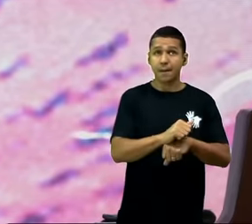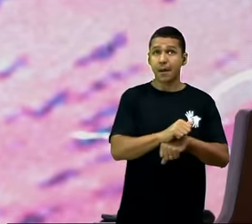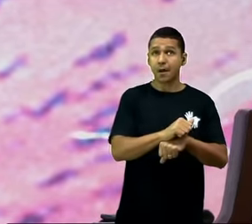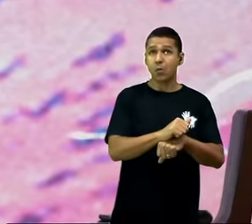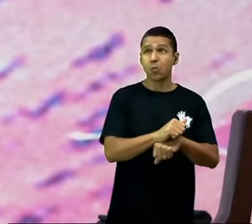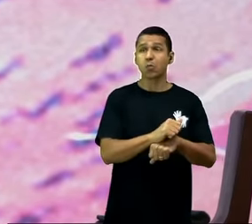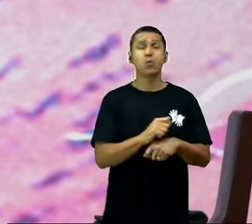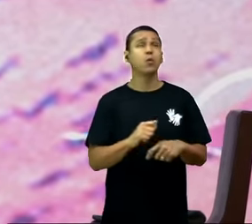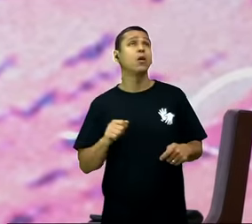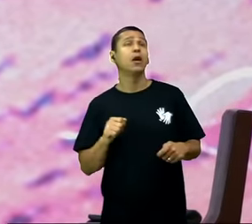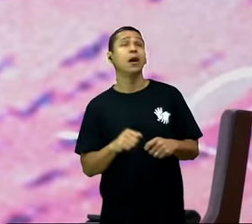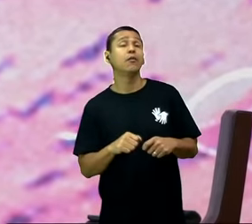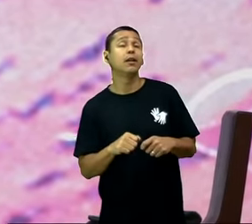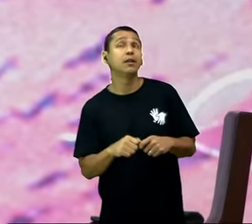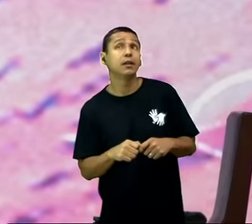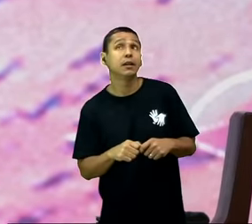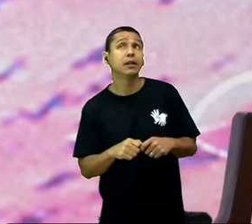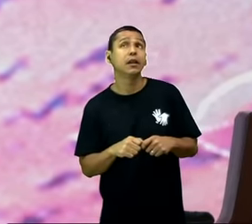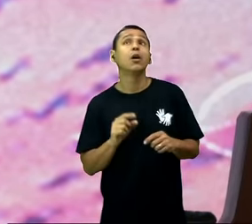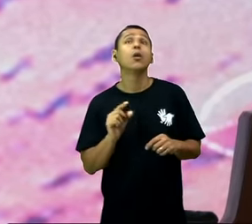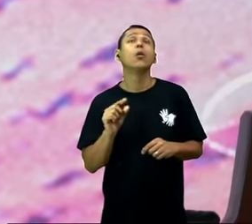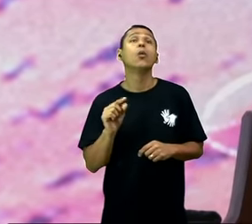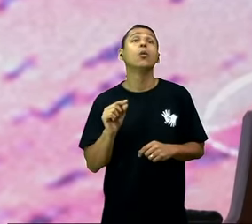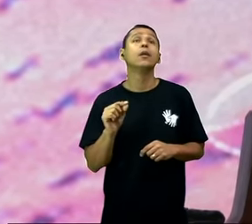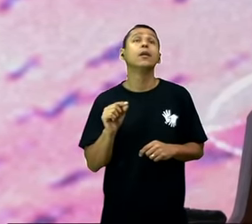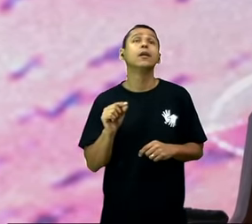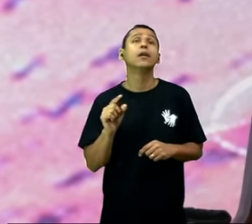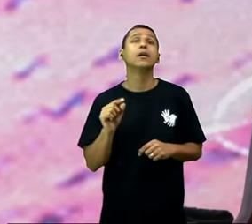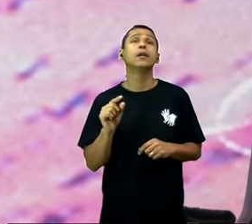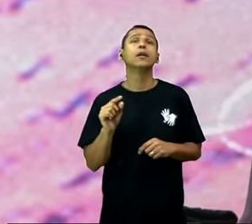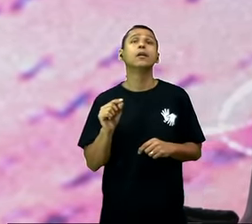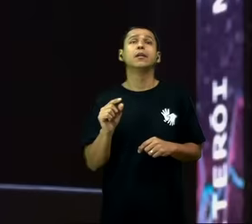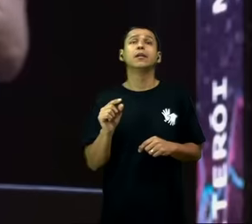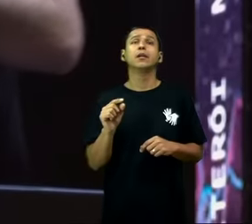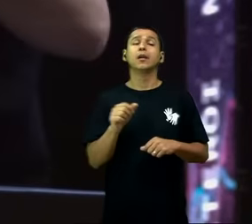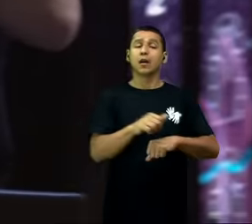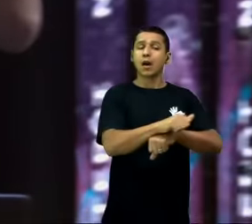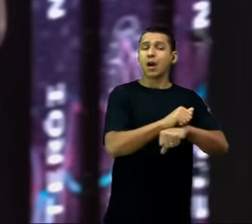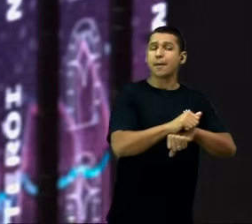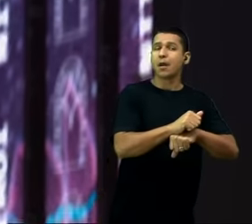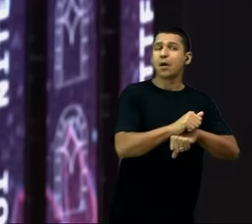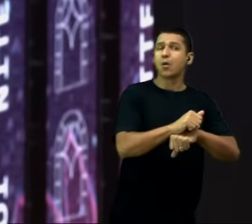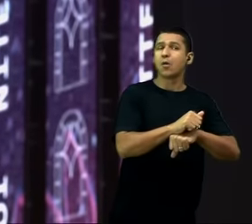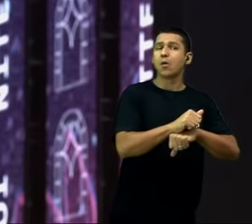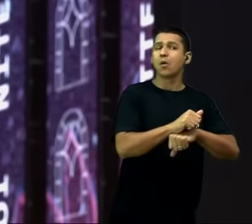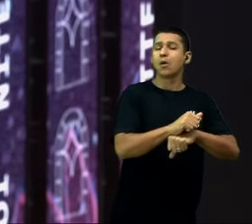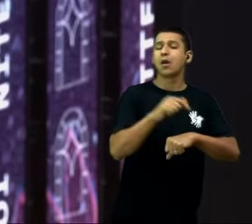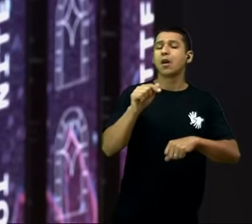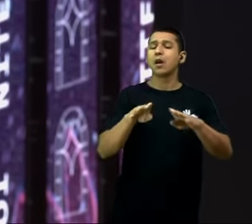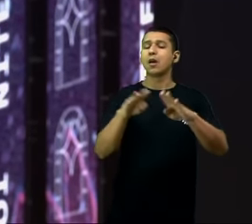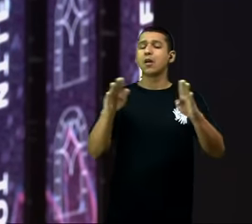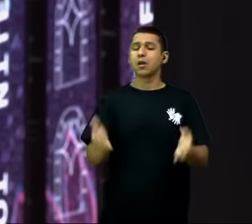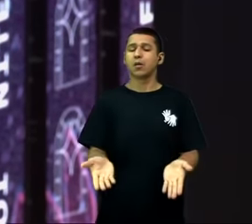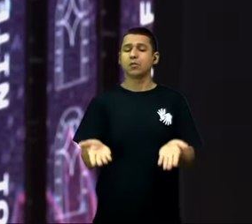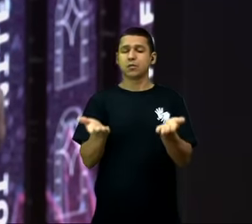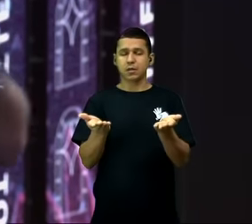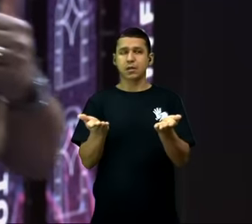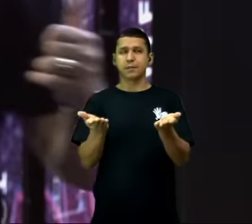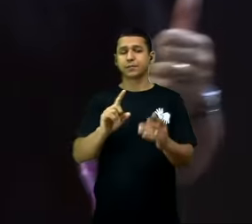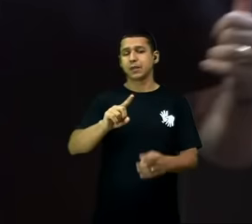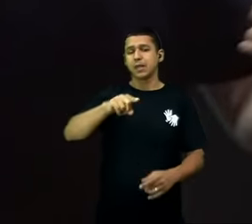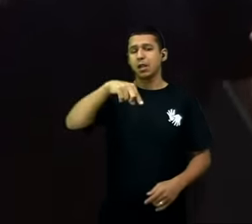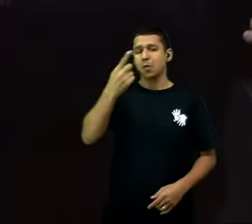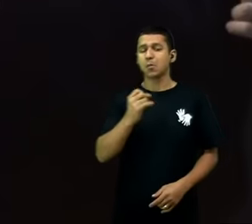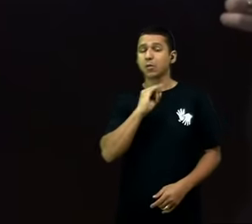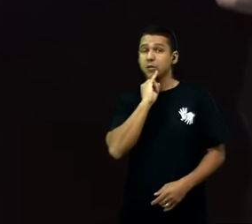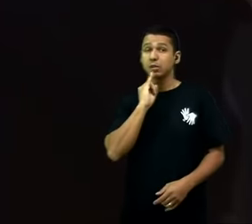feito Abraão fazer, que foi o quê? Foi o quê? Abraão era um homem de altares. Depois que Isaac